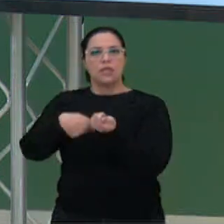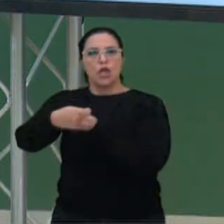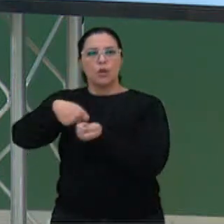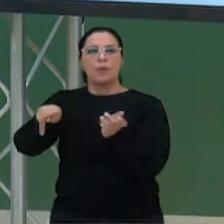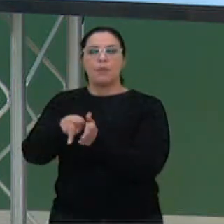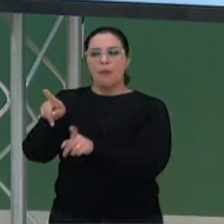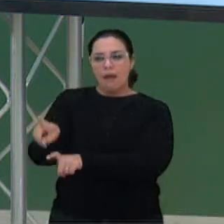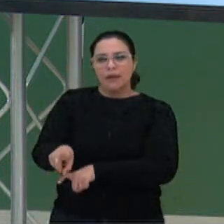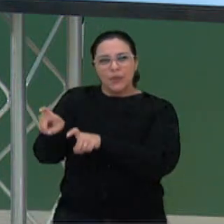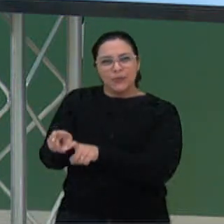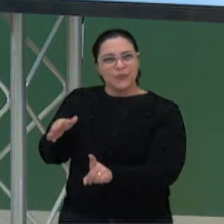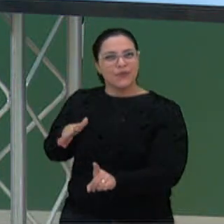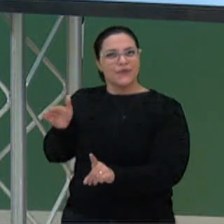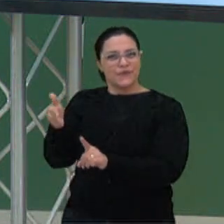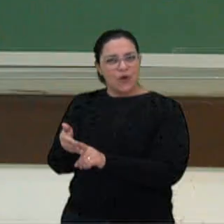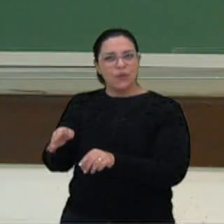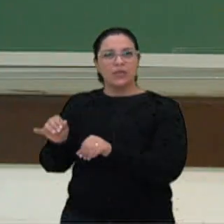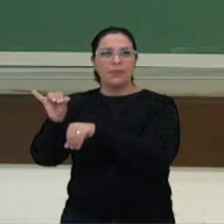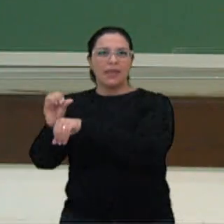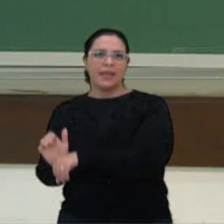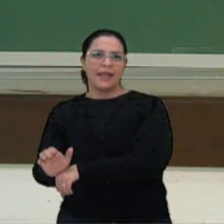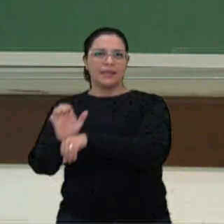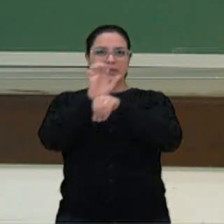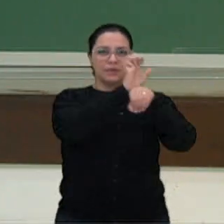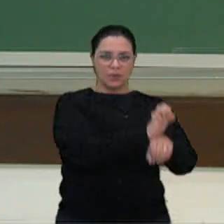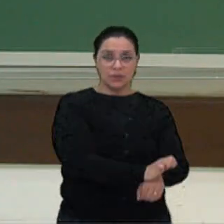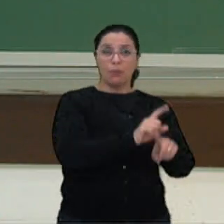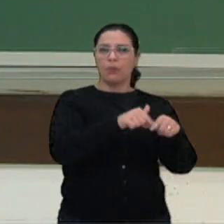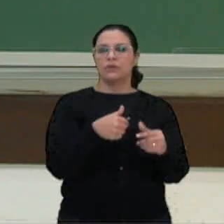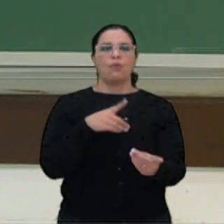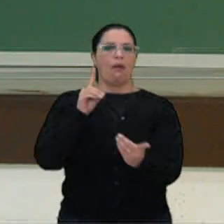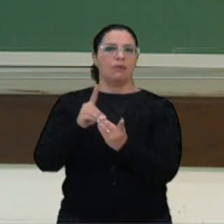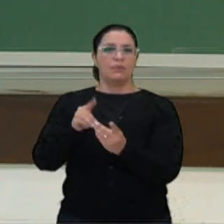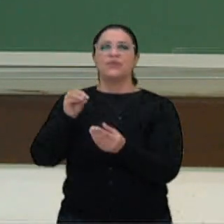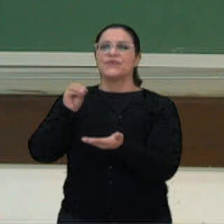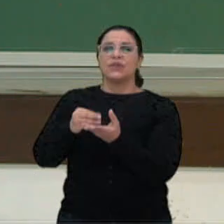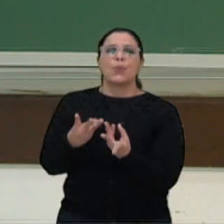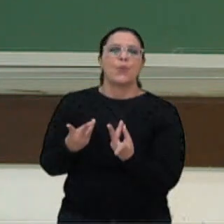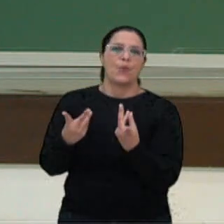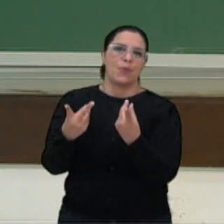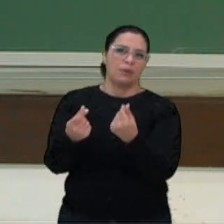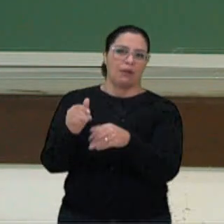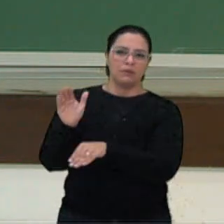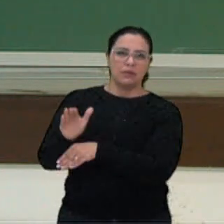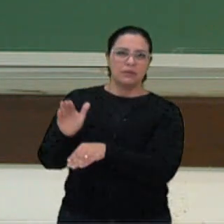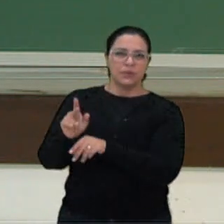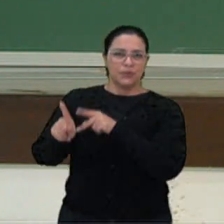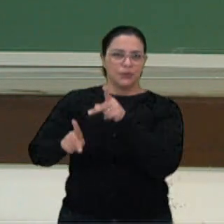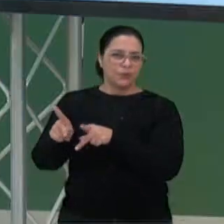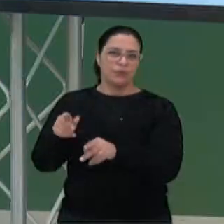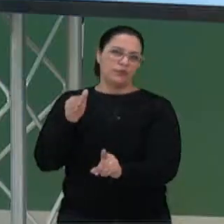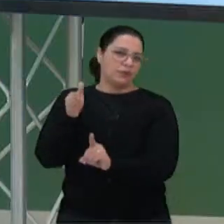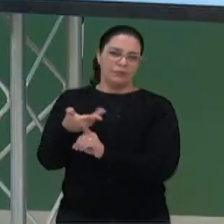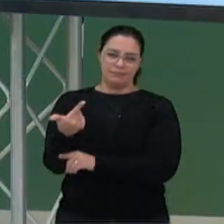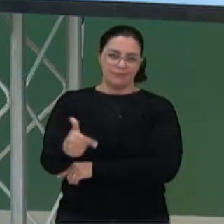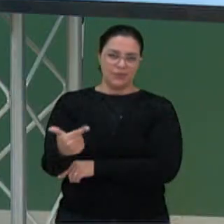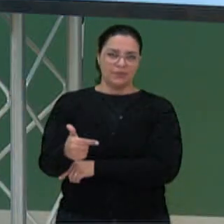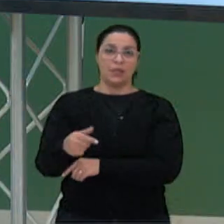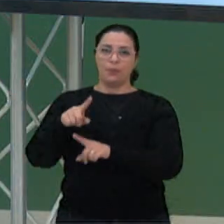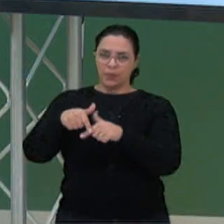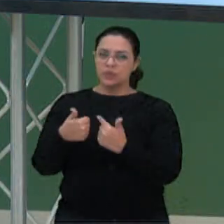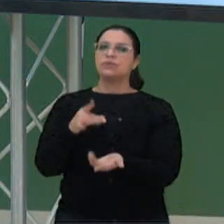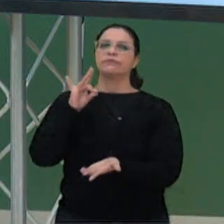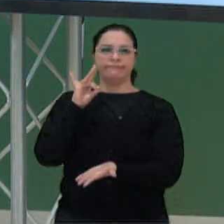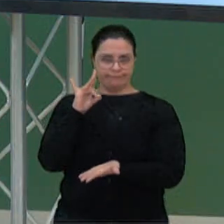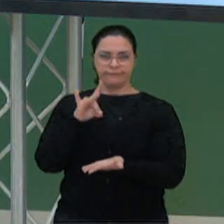na agricultura, para exportação, então não atende ali com qualidade para a população diretamente. E por isso a